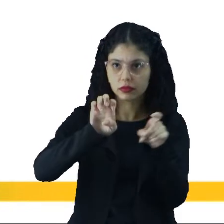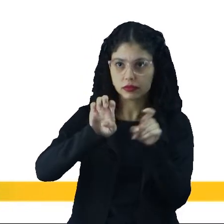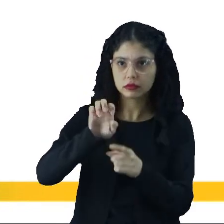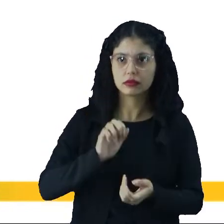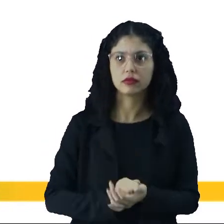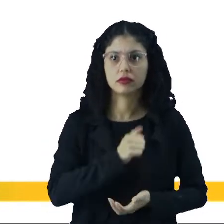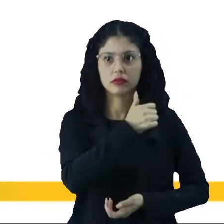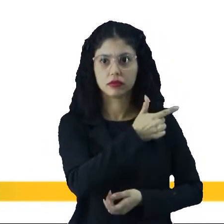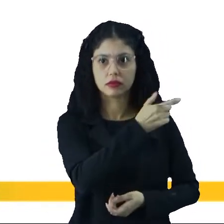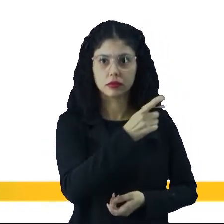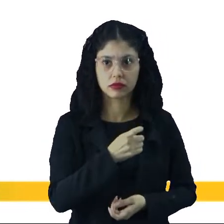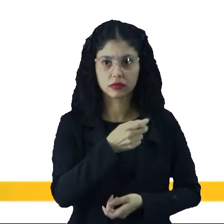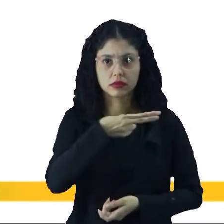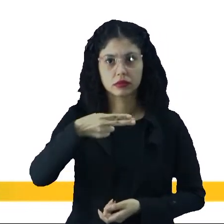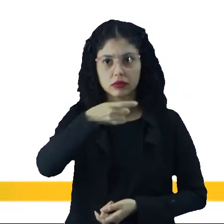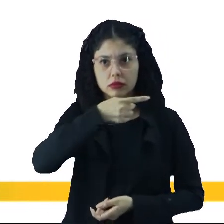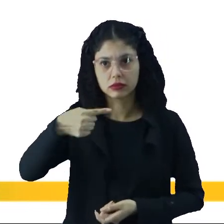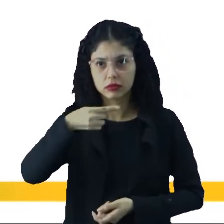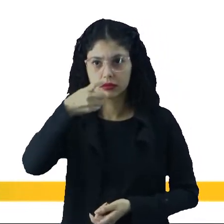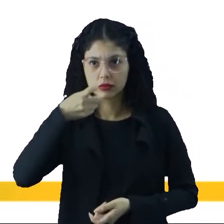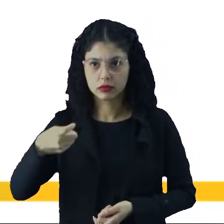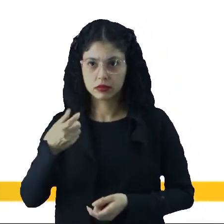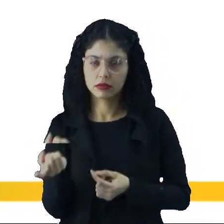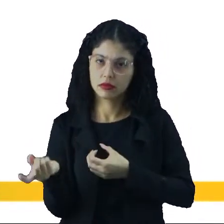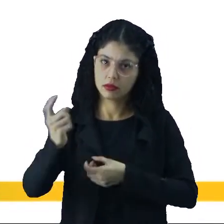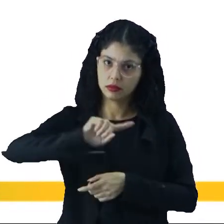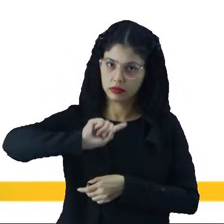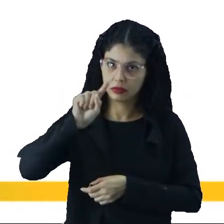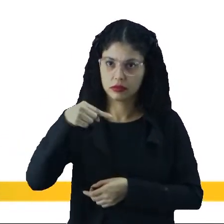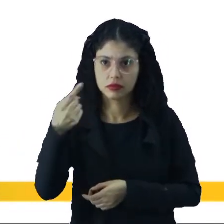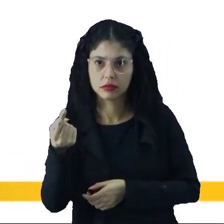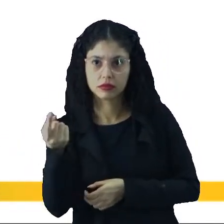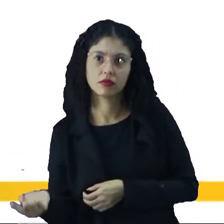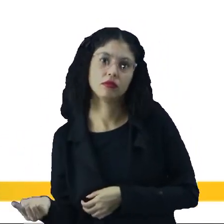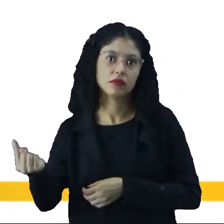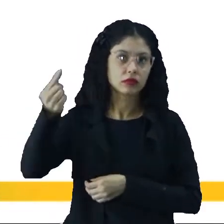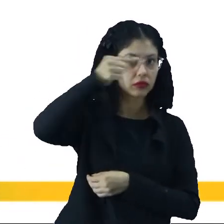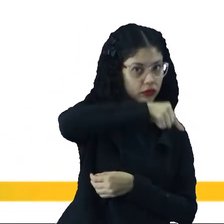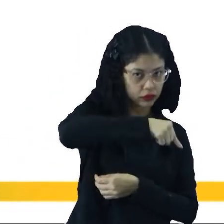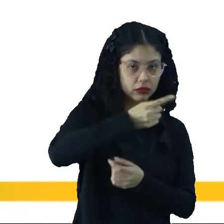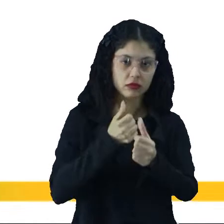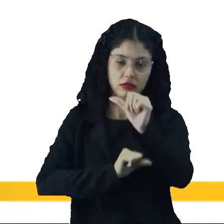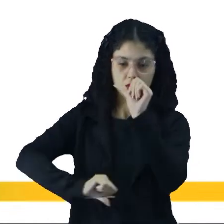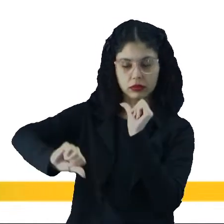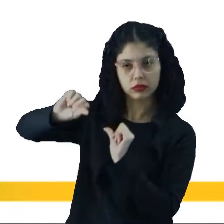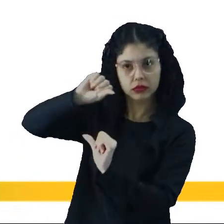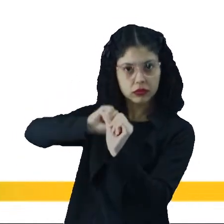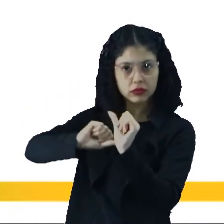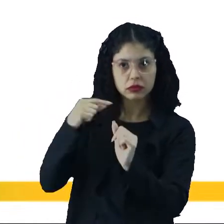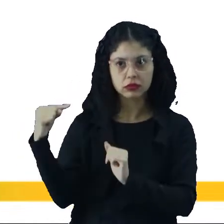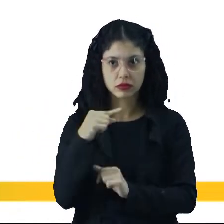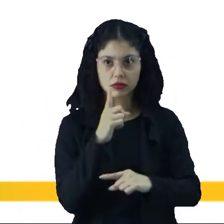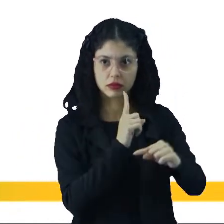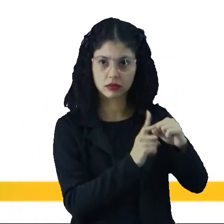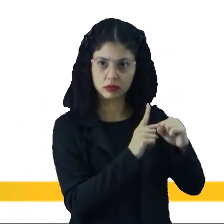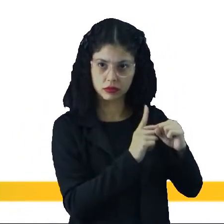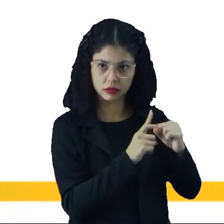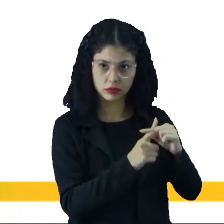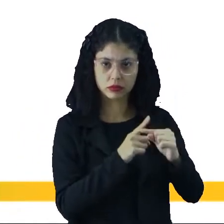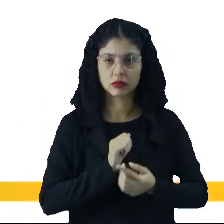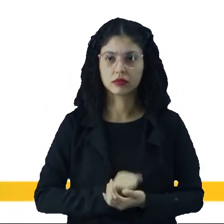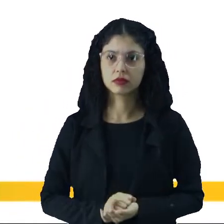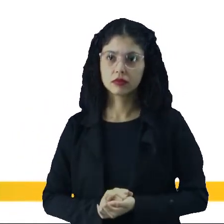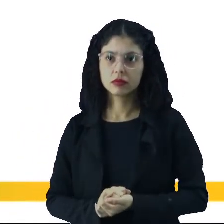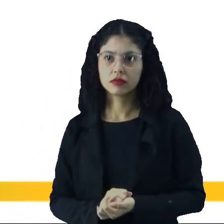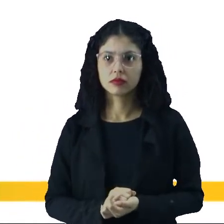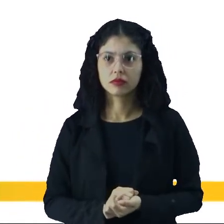a menos x. O menos x está depois da igualdade, vai para antes da igualdade, ele está negativo e passa